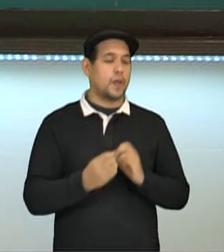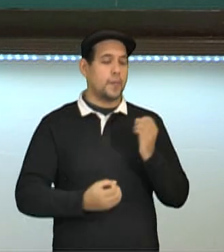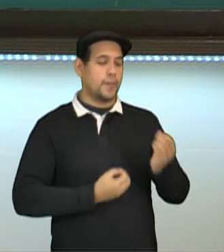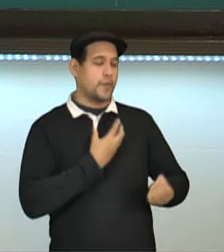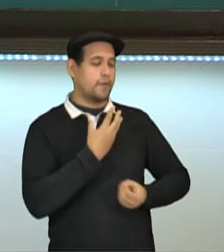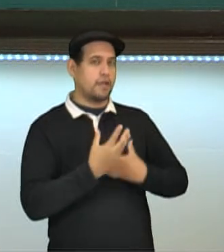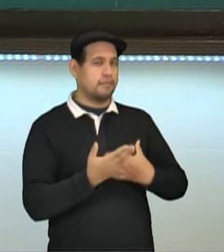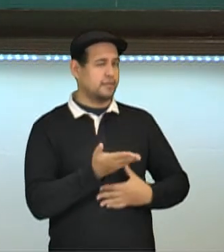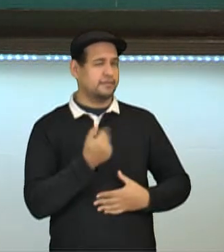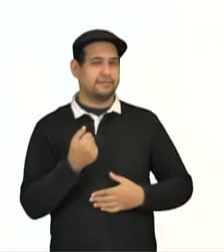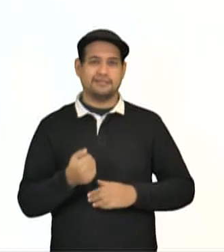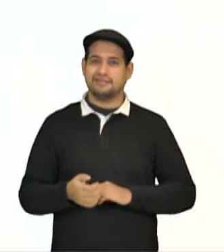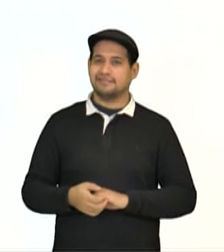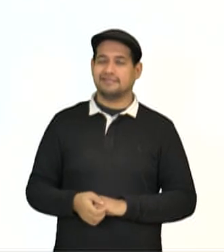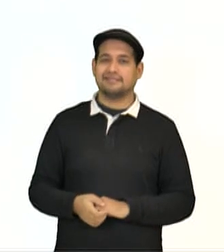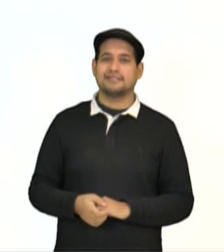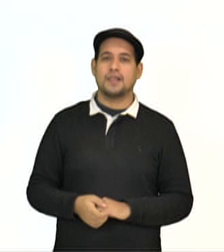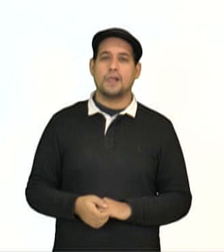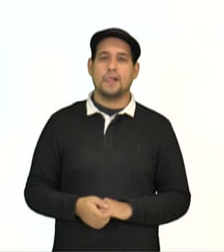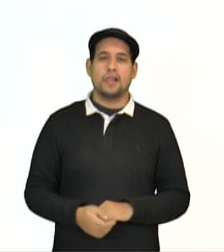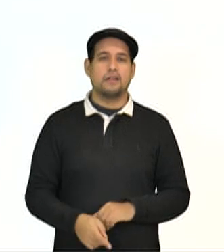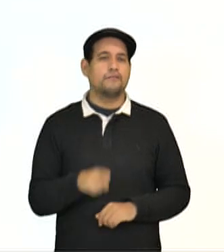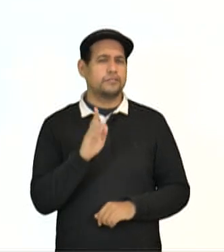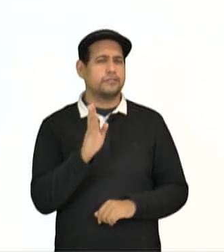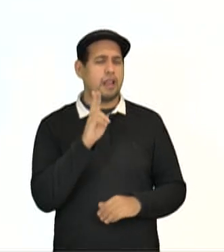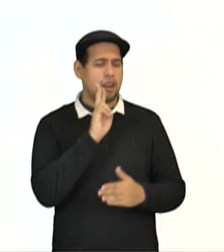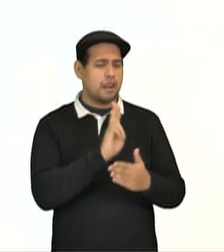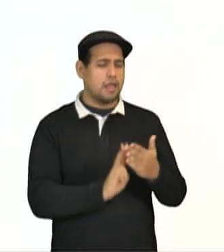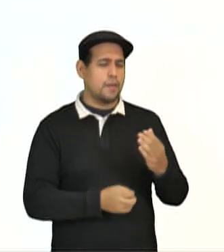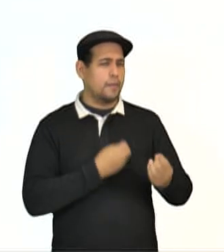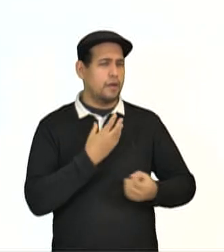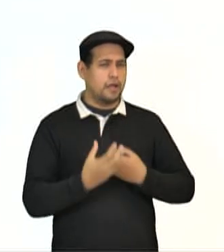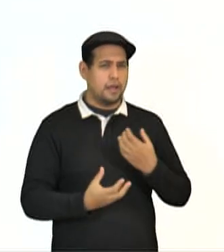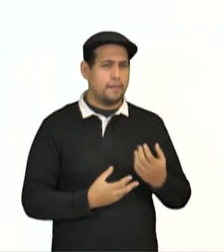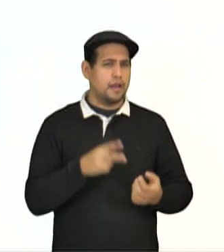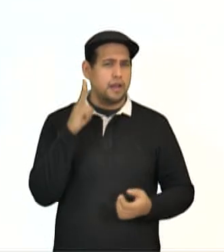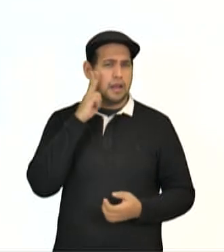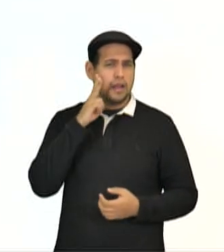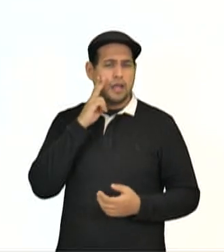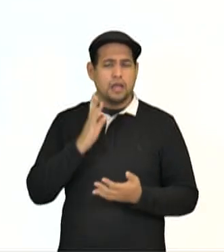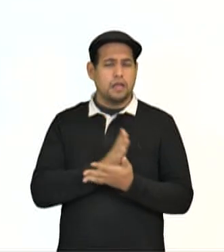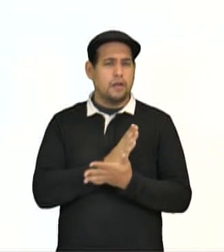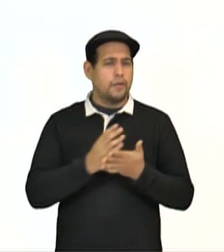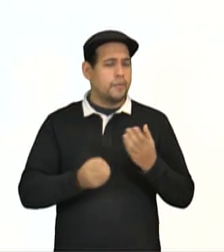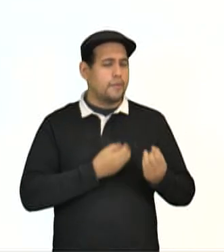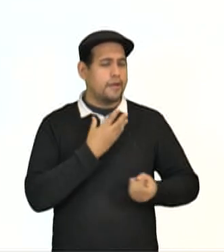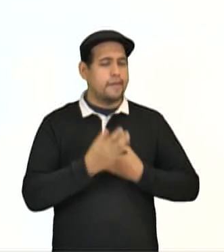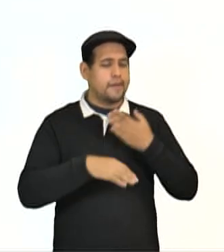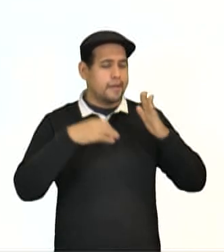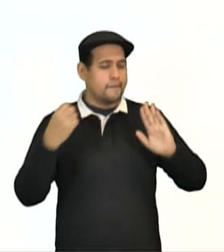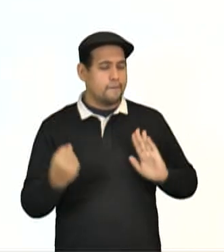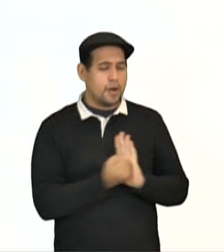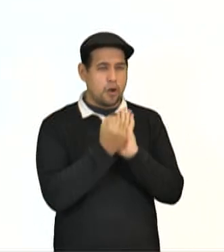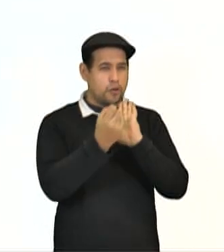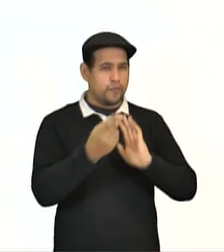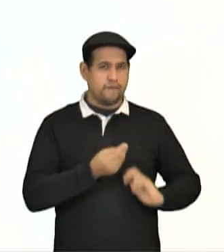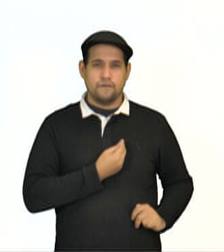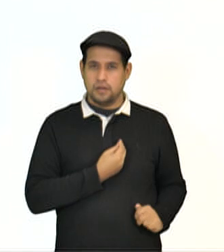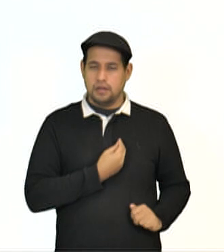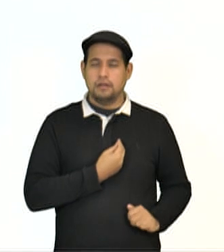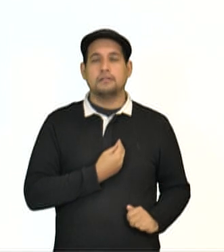poema. Vamos lá? Você já leu poemas? Lembra-se de algum poema marcante? Com certeza